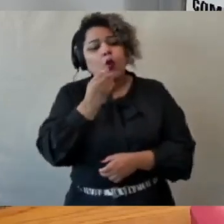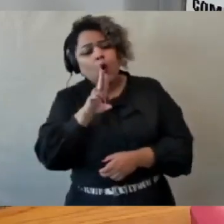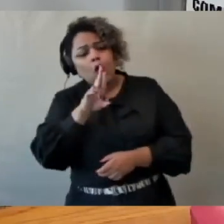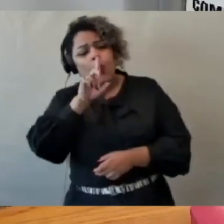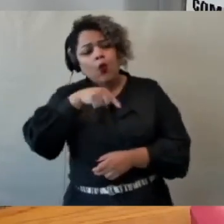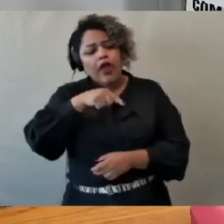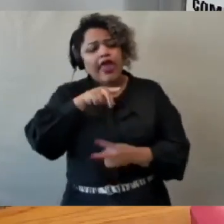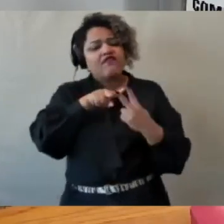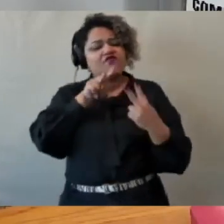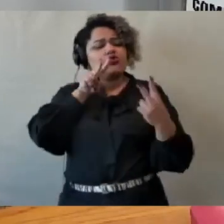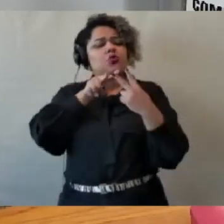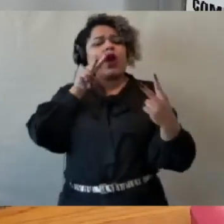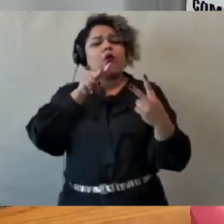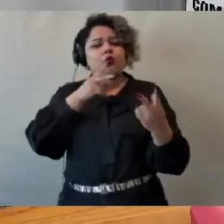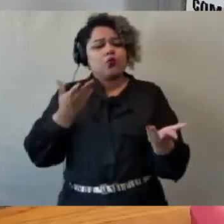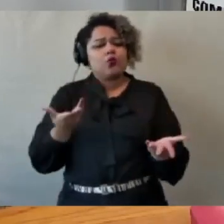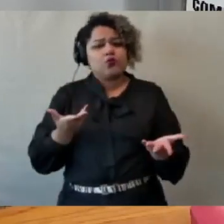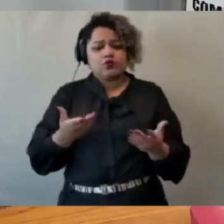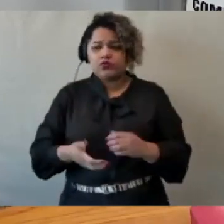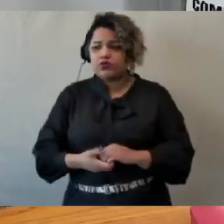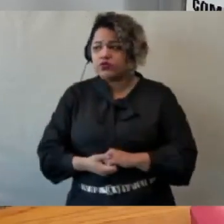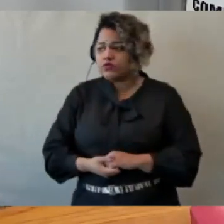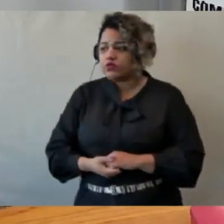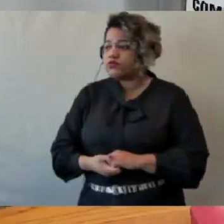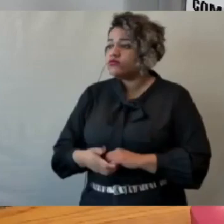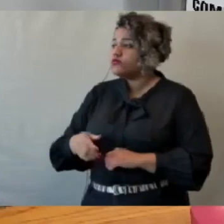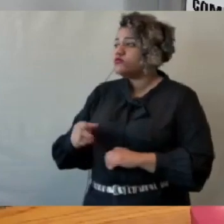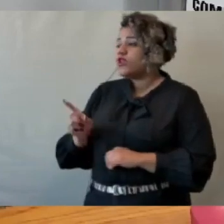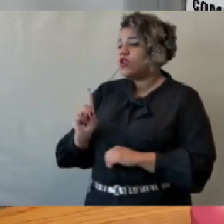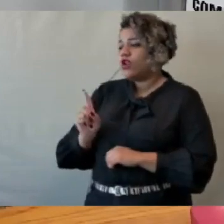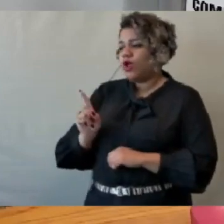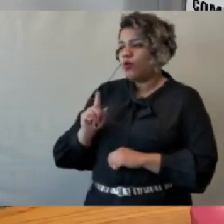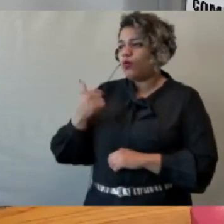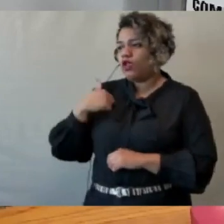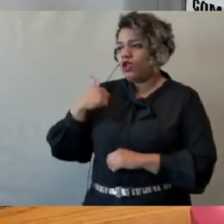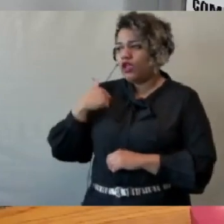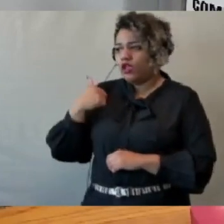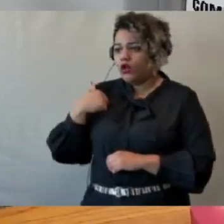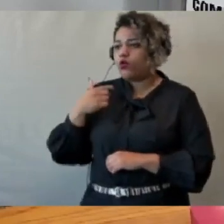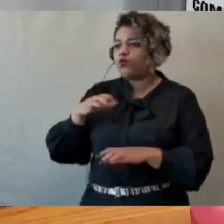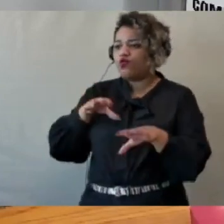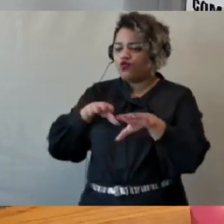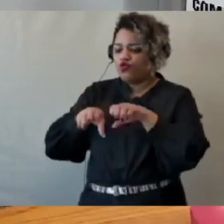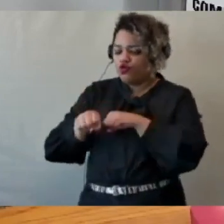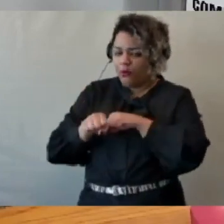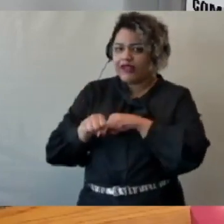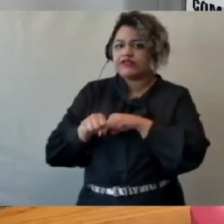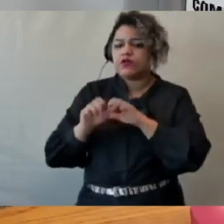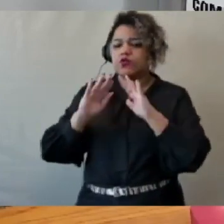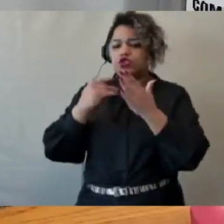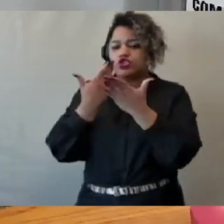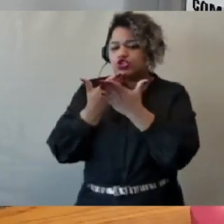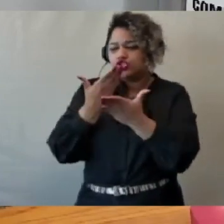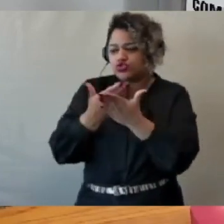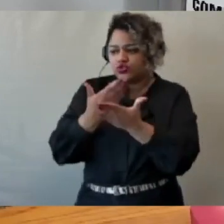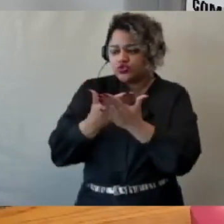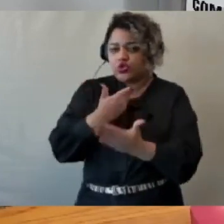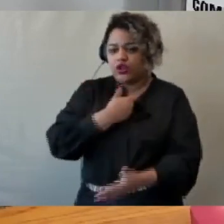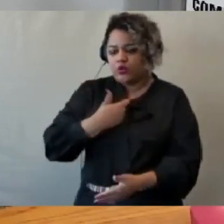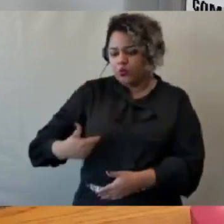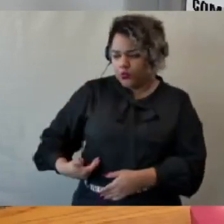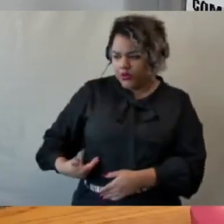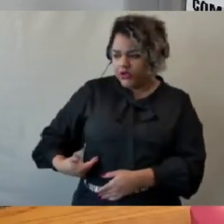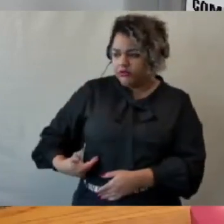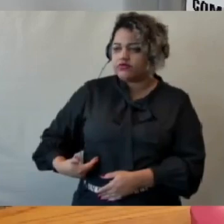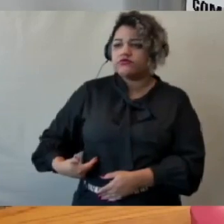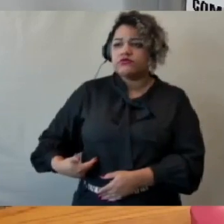EAD. Não, eu fui formada em escola pública, né?